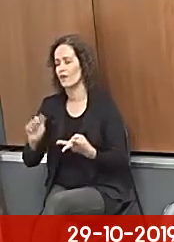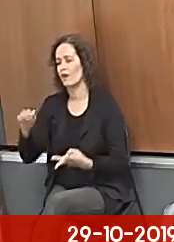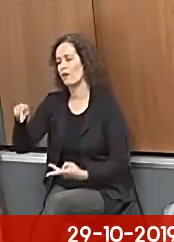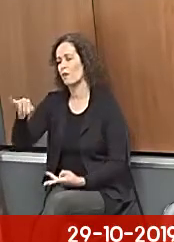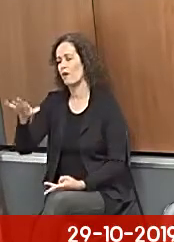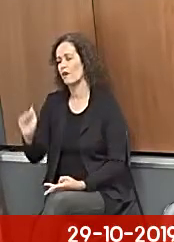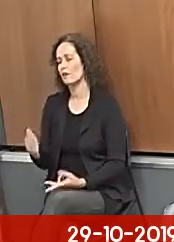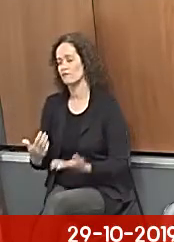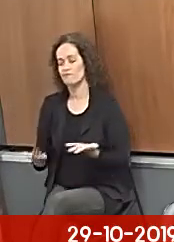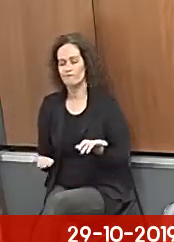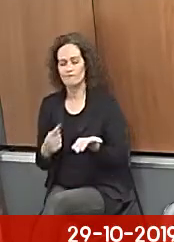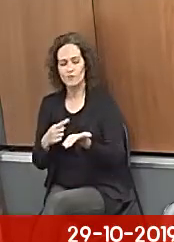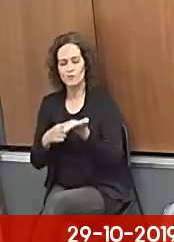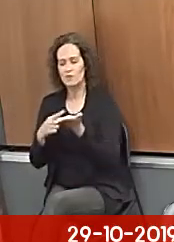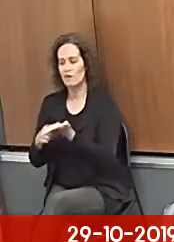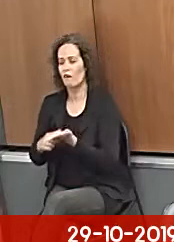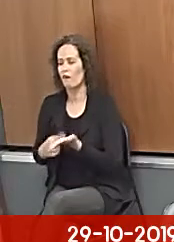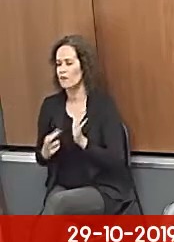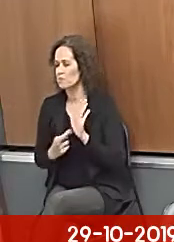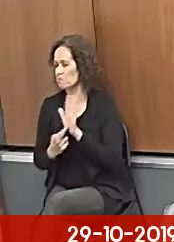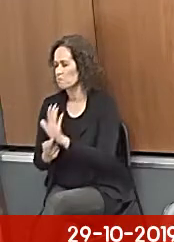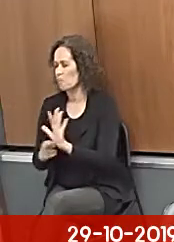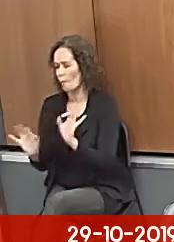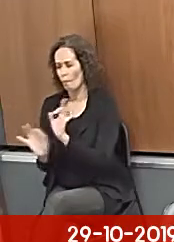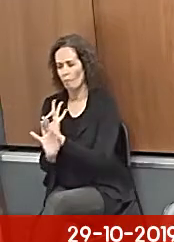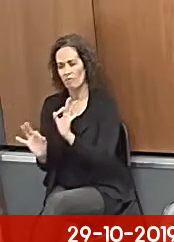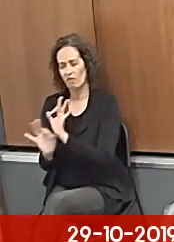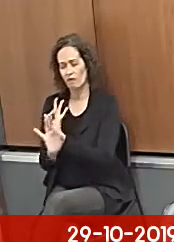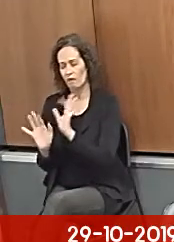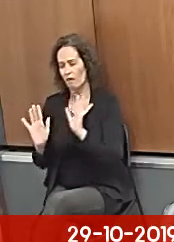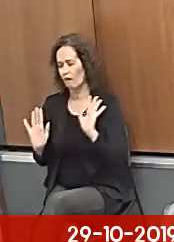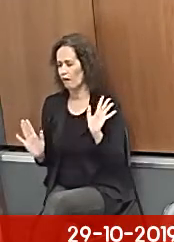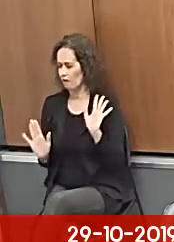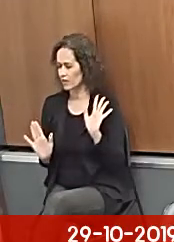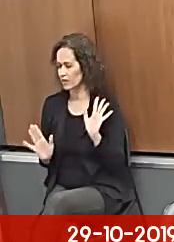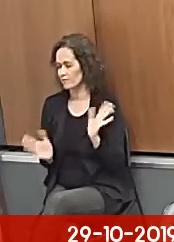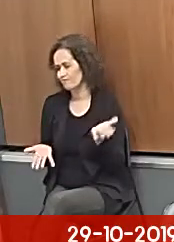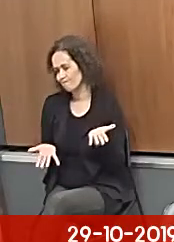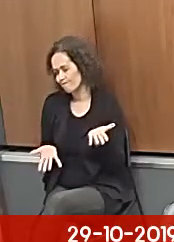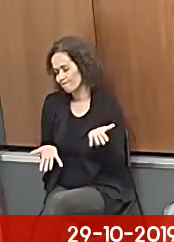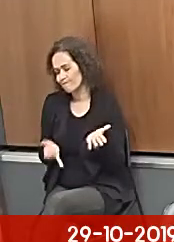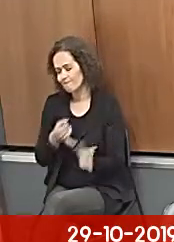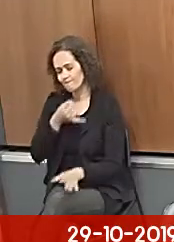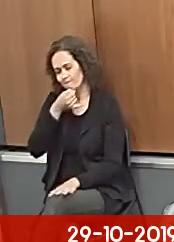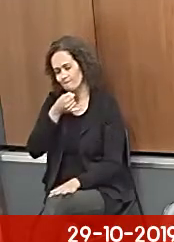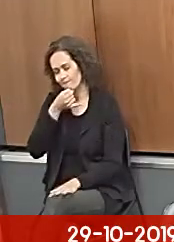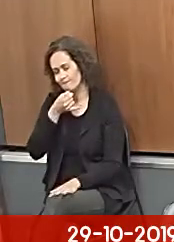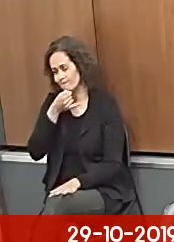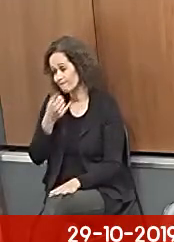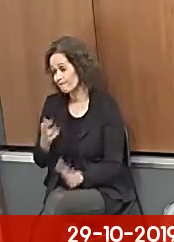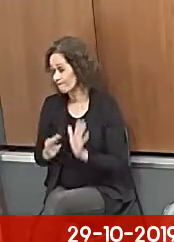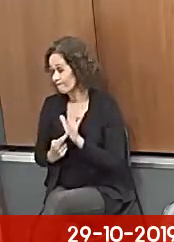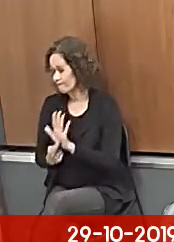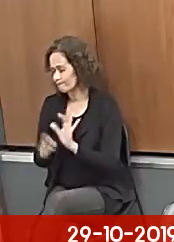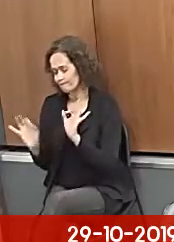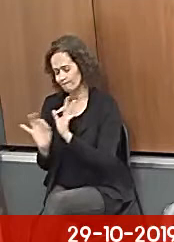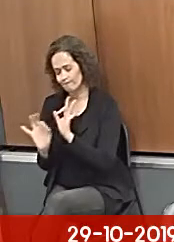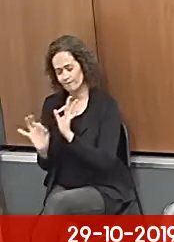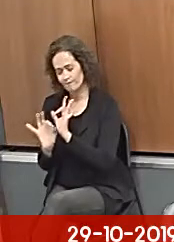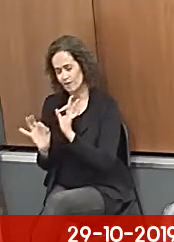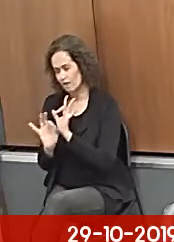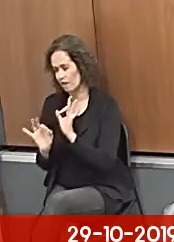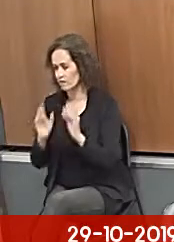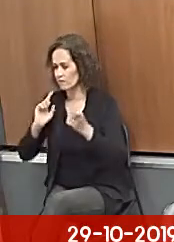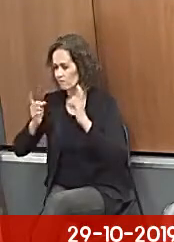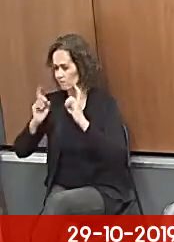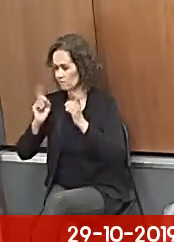que foram, não mandaram representantes, né? E a gente sente muito não ter tido nem representantes nessa